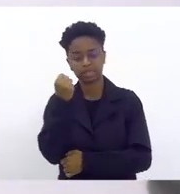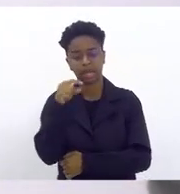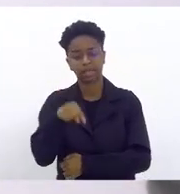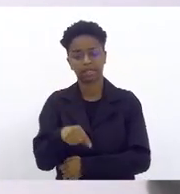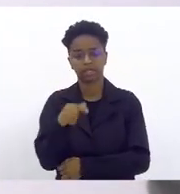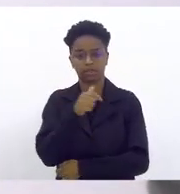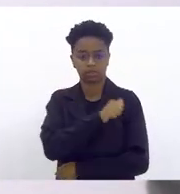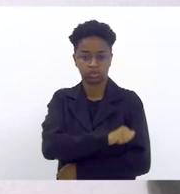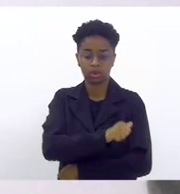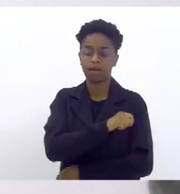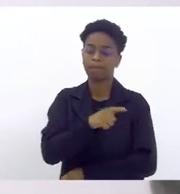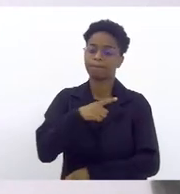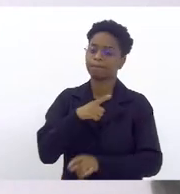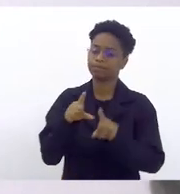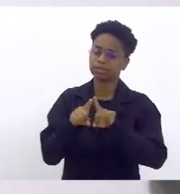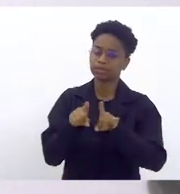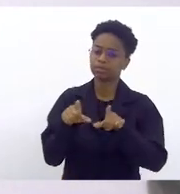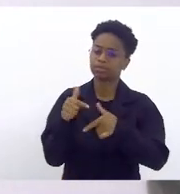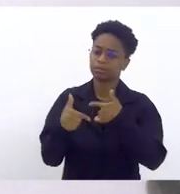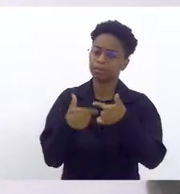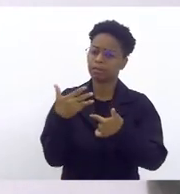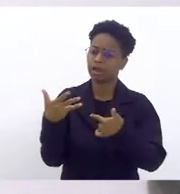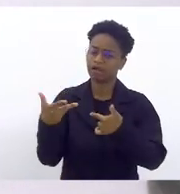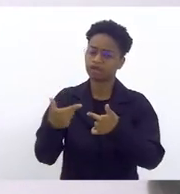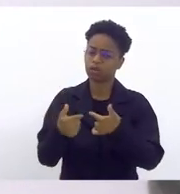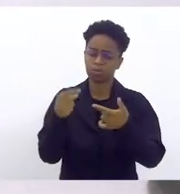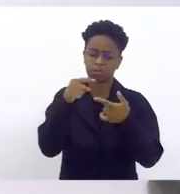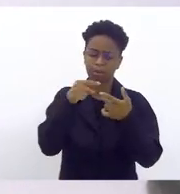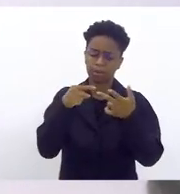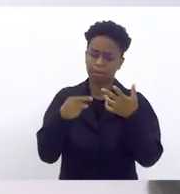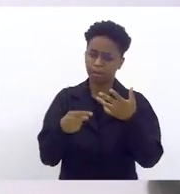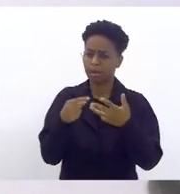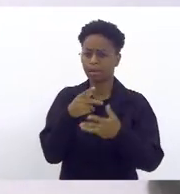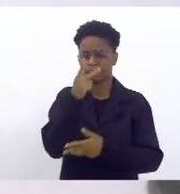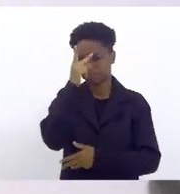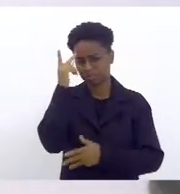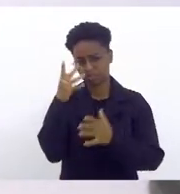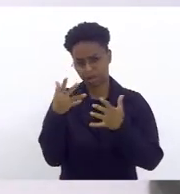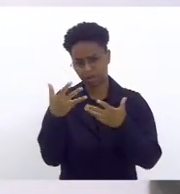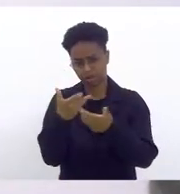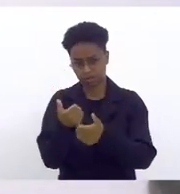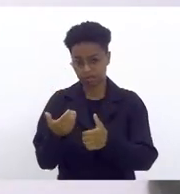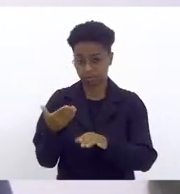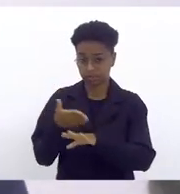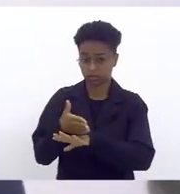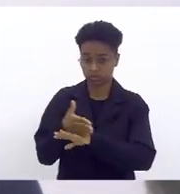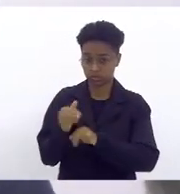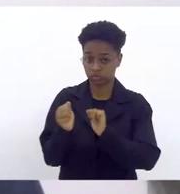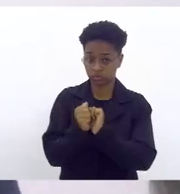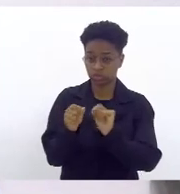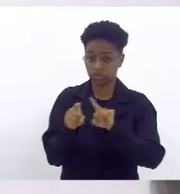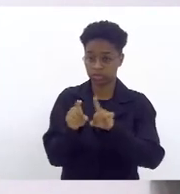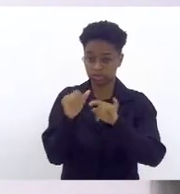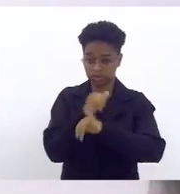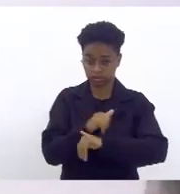maravilhoso com Antônio Ivo também que Reinaldo nosso Ok e dizer para vocês que o trabalho ele tá disponível que tá ali